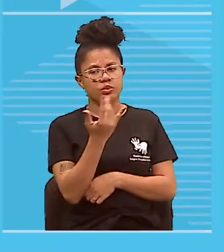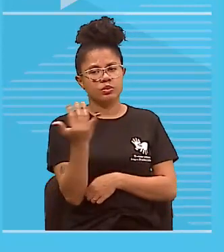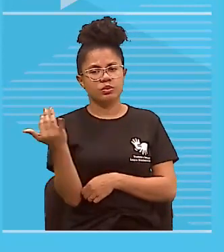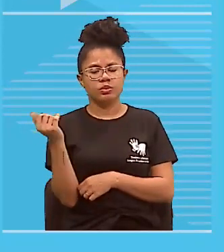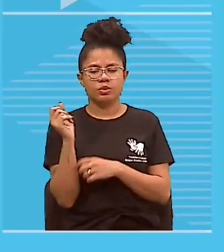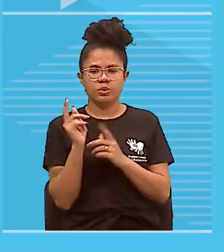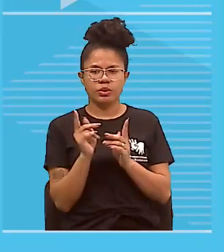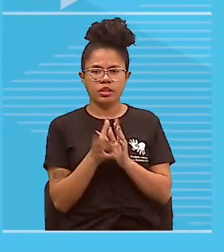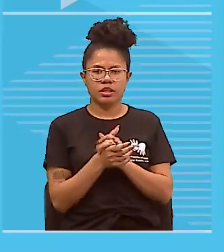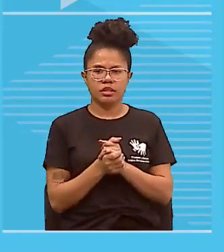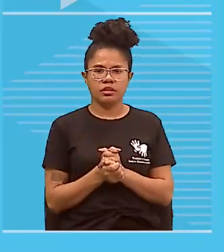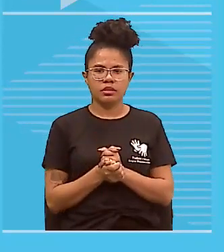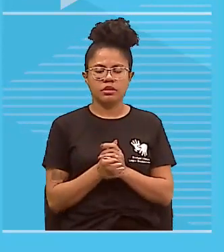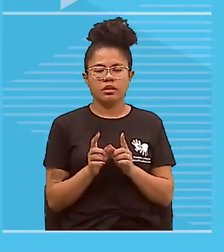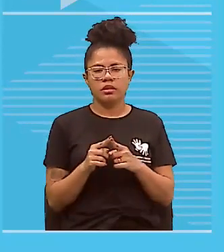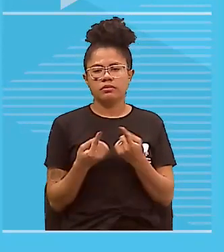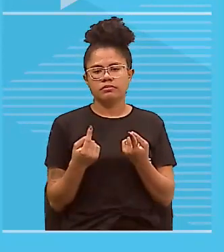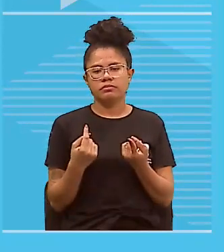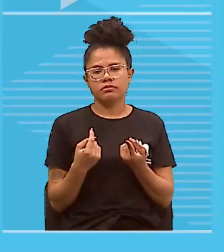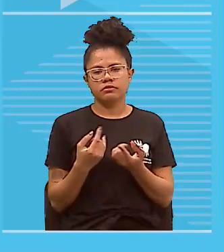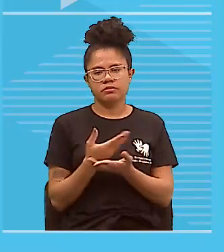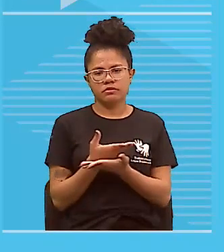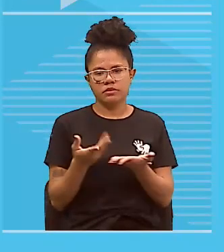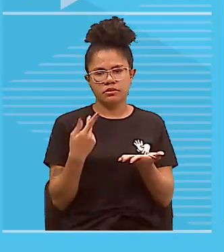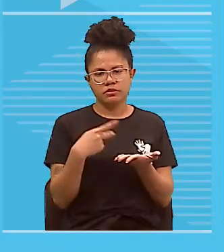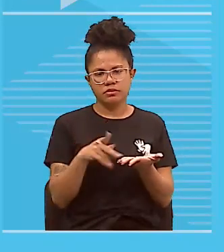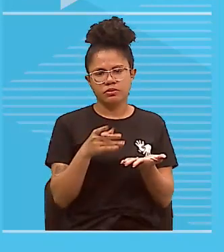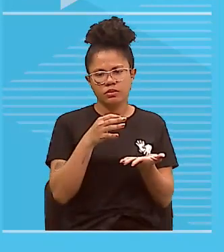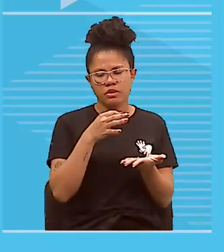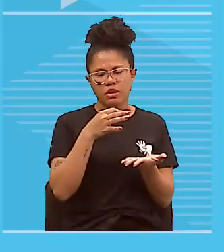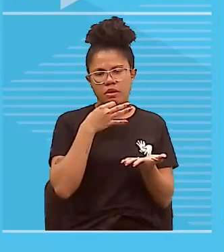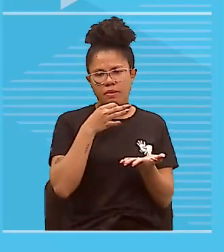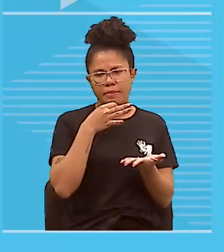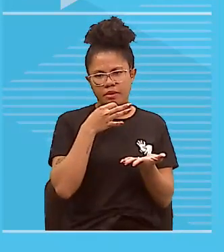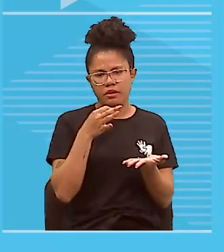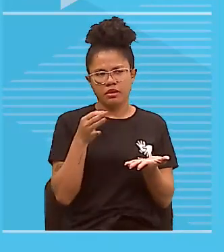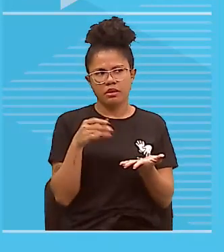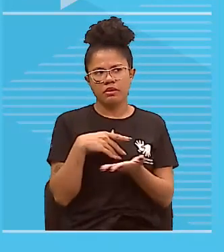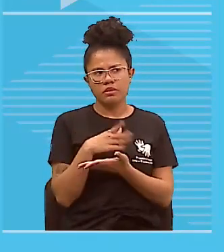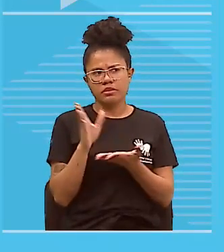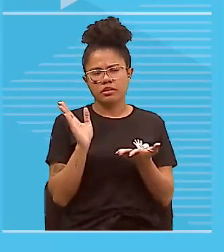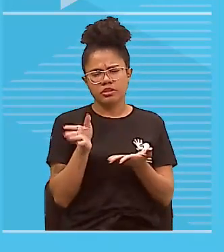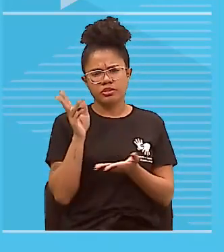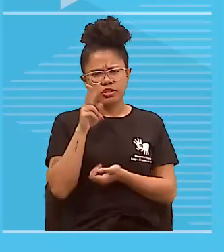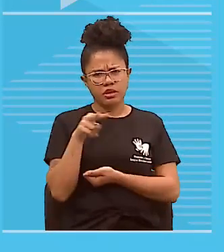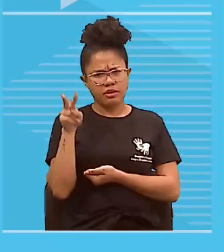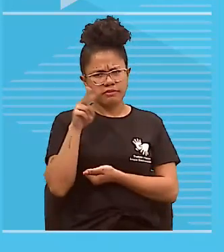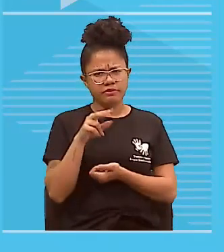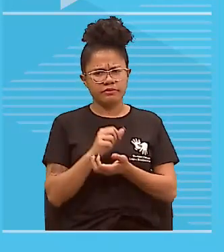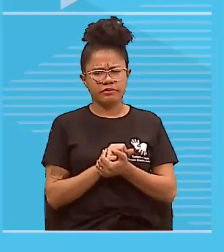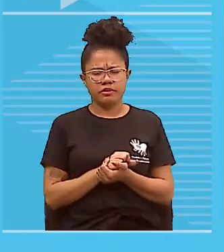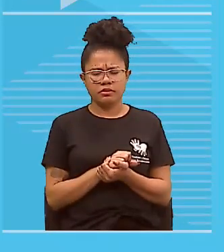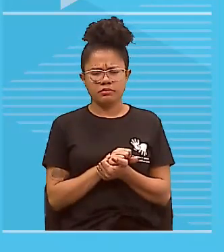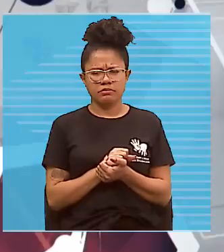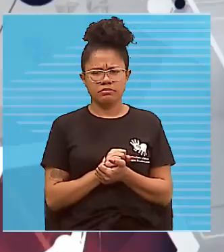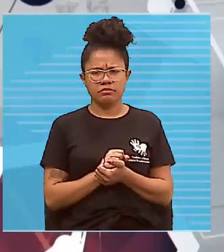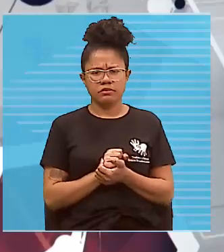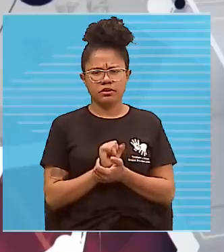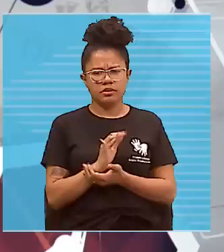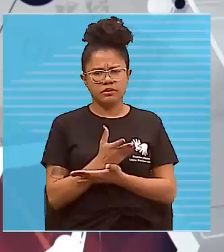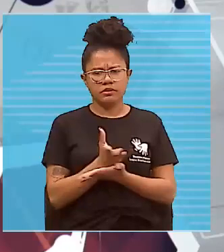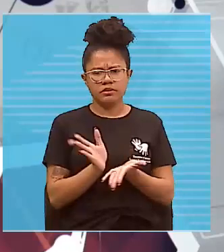como a gente está falando de atmosfera, foi massa tu colocar sobre energia eólica. Aqueles, vocês já viram? Não sei se vocês já repararam, deve